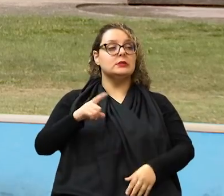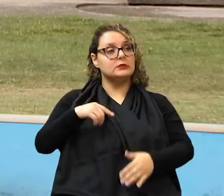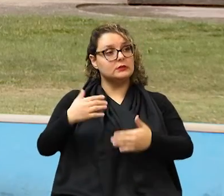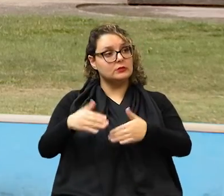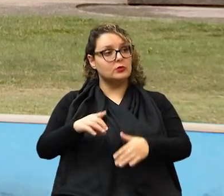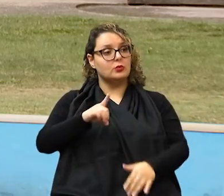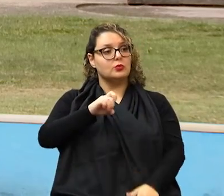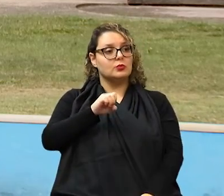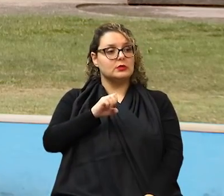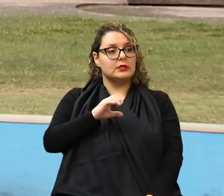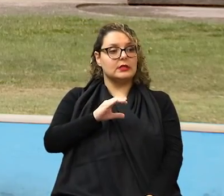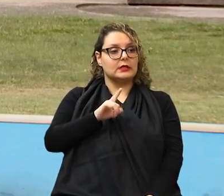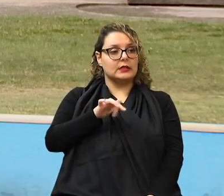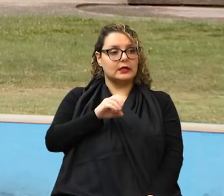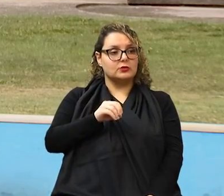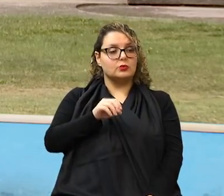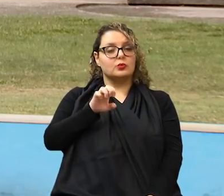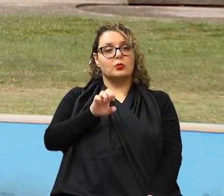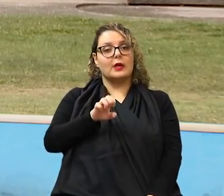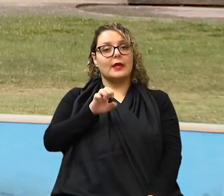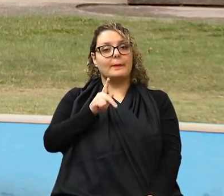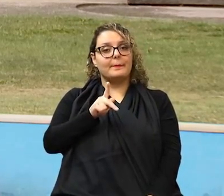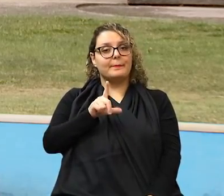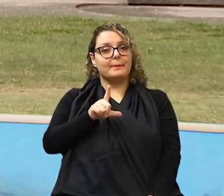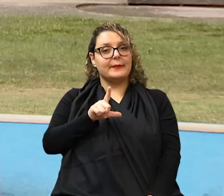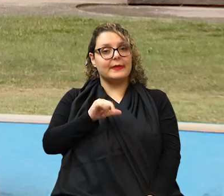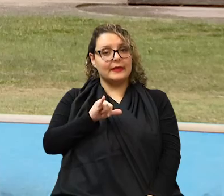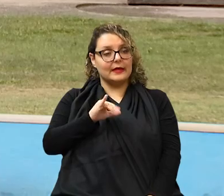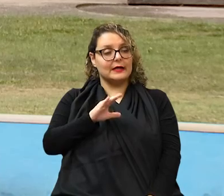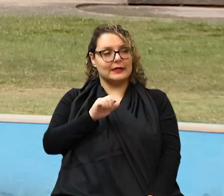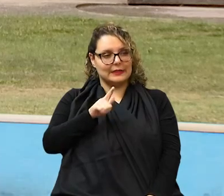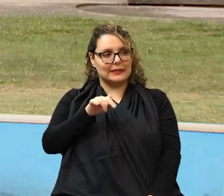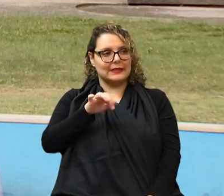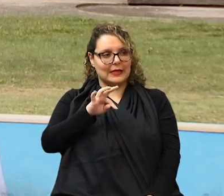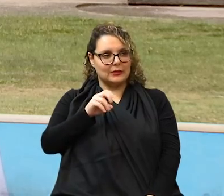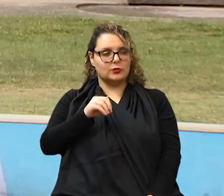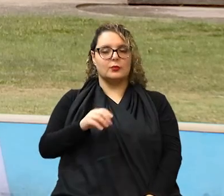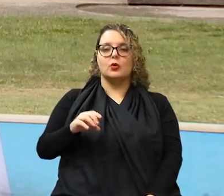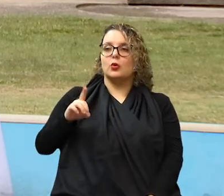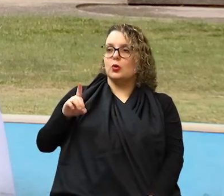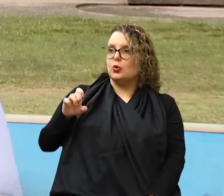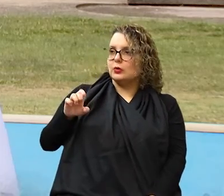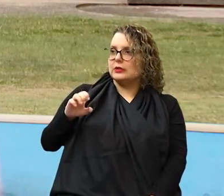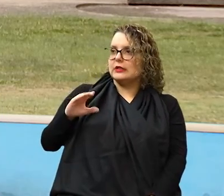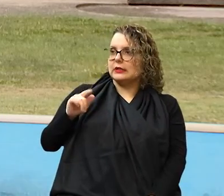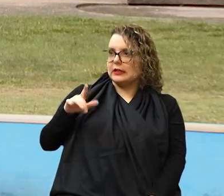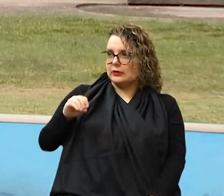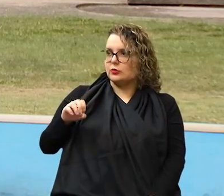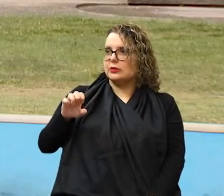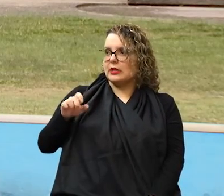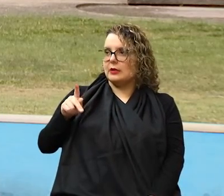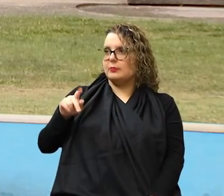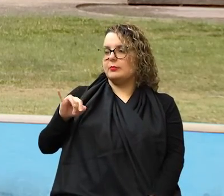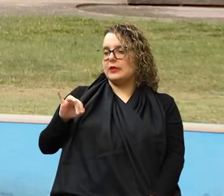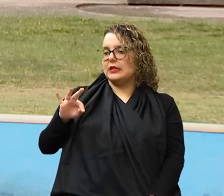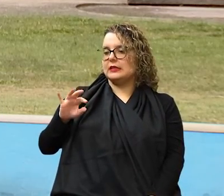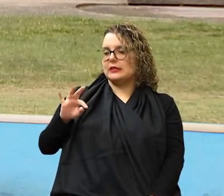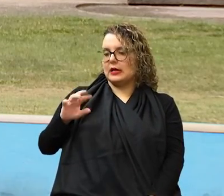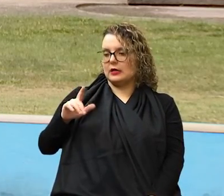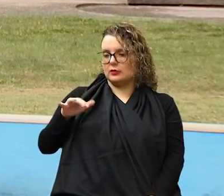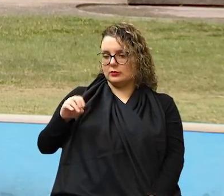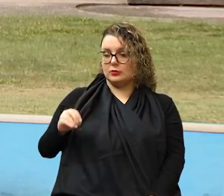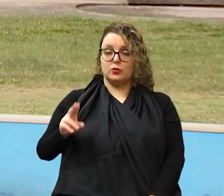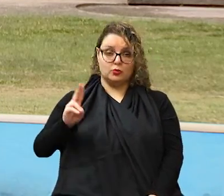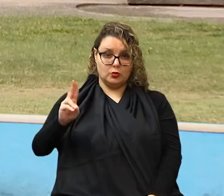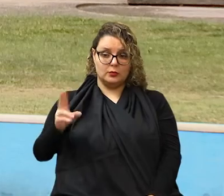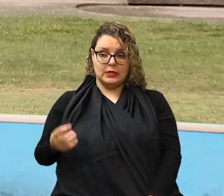prova combinada, né, que é o decátlo e o heptatlo, né? O que seriam essas provas? Isso, decátlo e heptatlo, como o